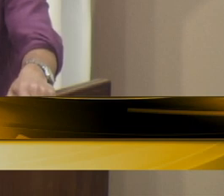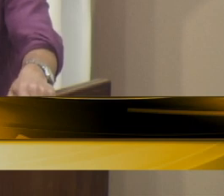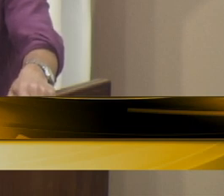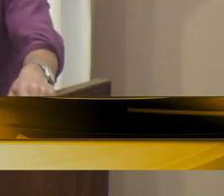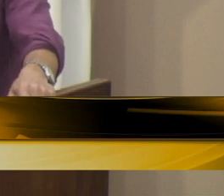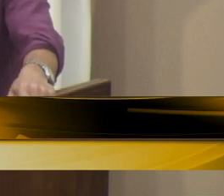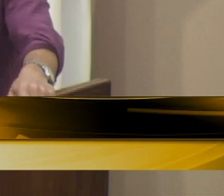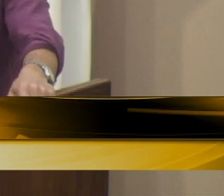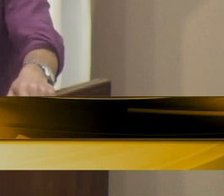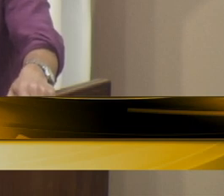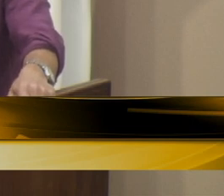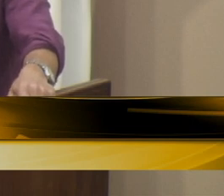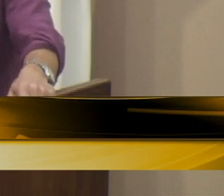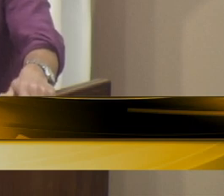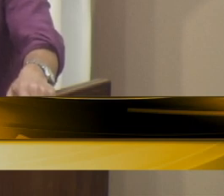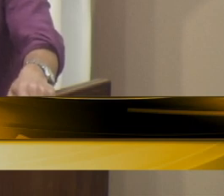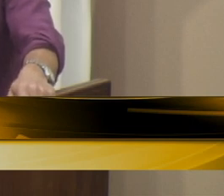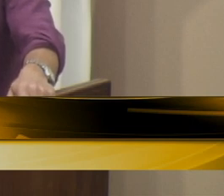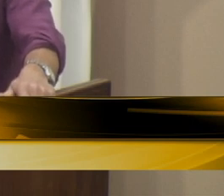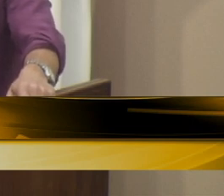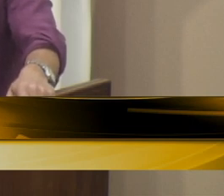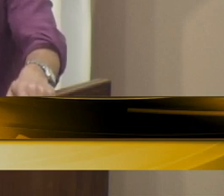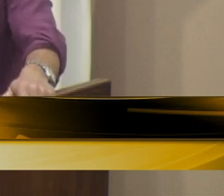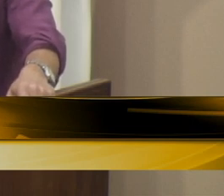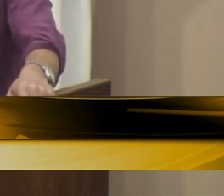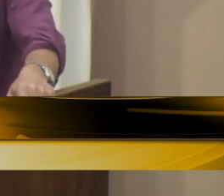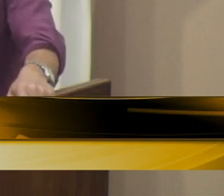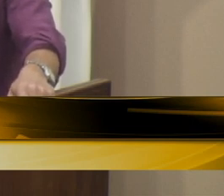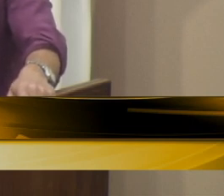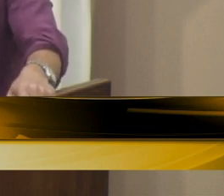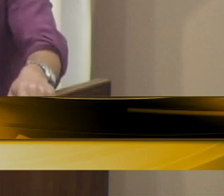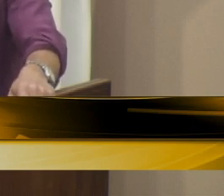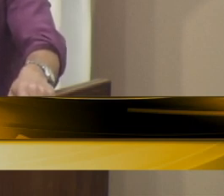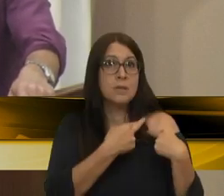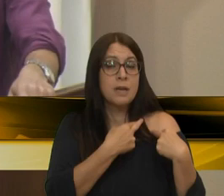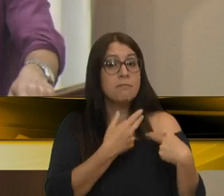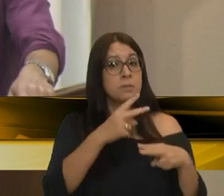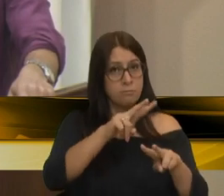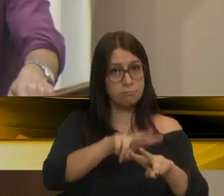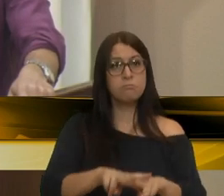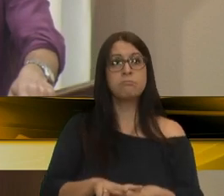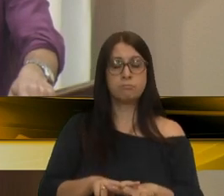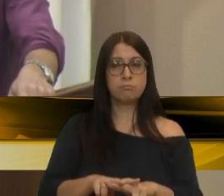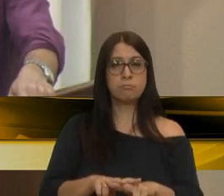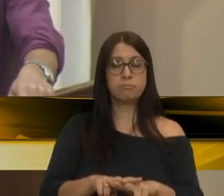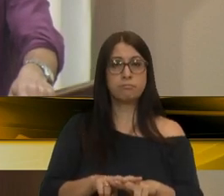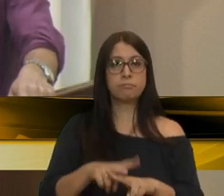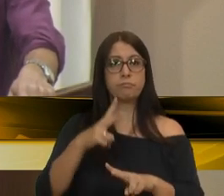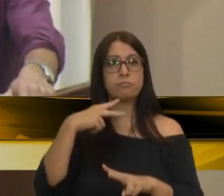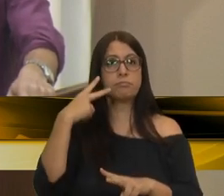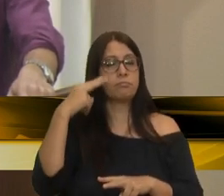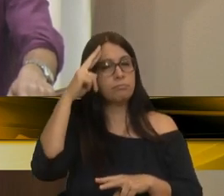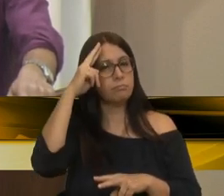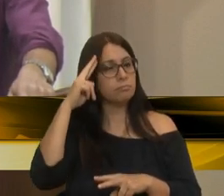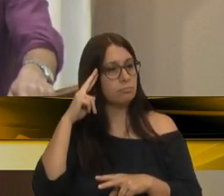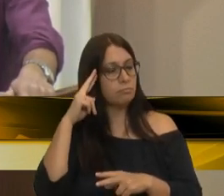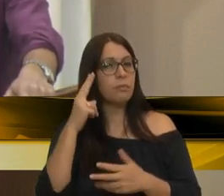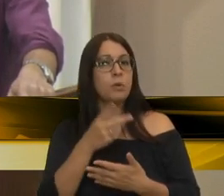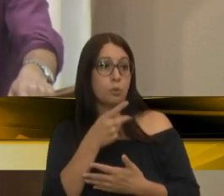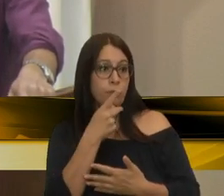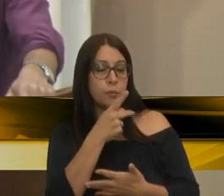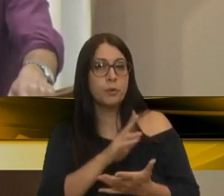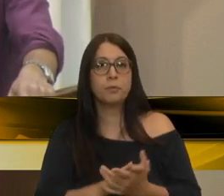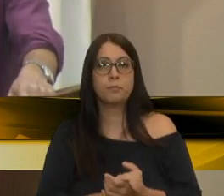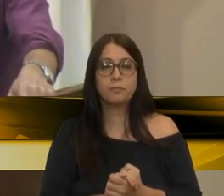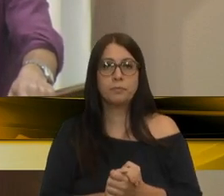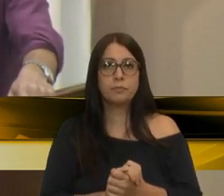no Brasil. E para isso parar, tem que os responsáveis serem presos. Vereador Rafael, quando o senhor falou